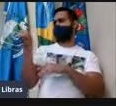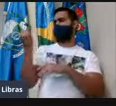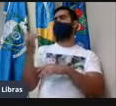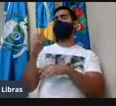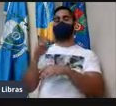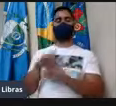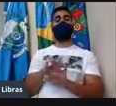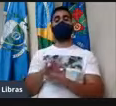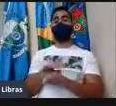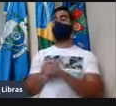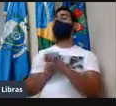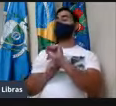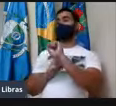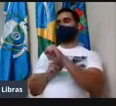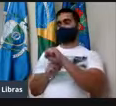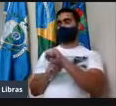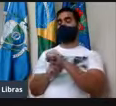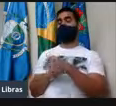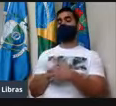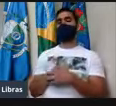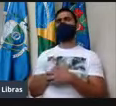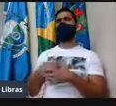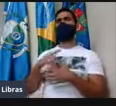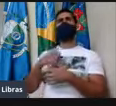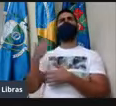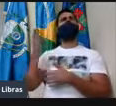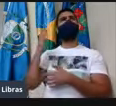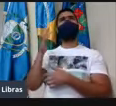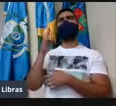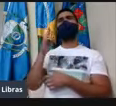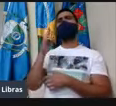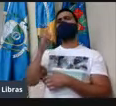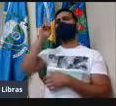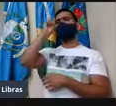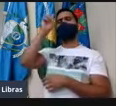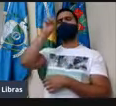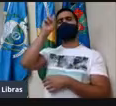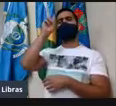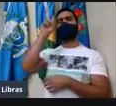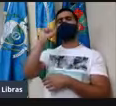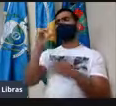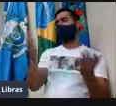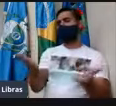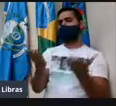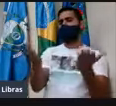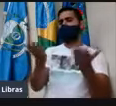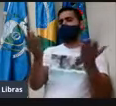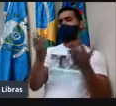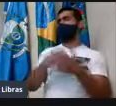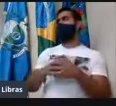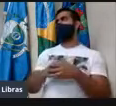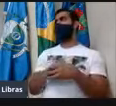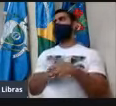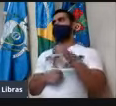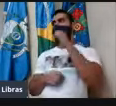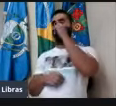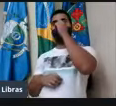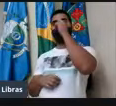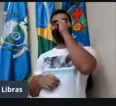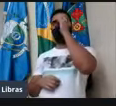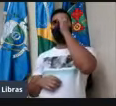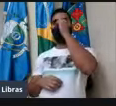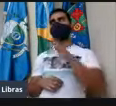Sim. Olha só, recentemente surgiu um boato com relação aos investimentos. É